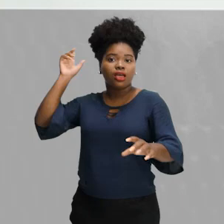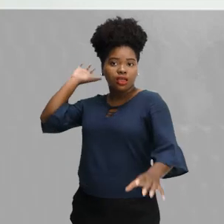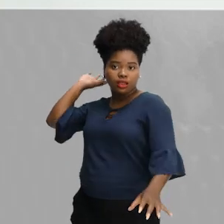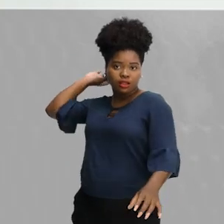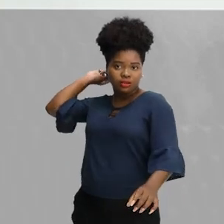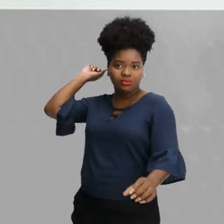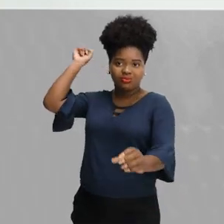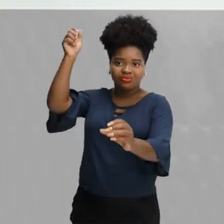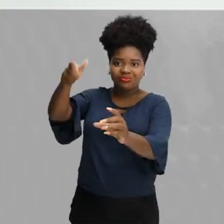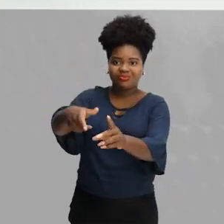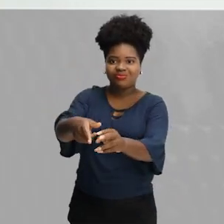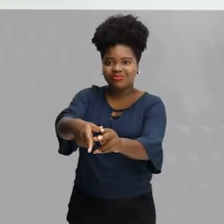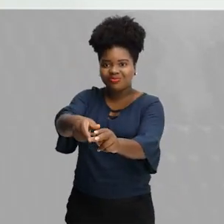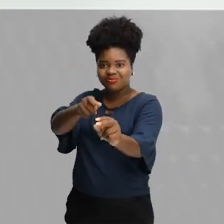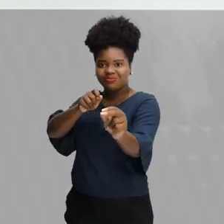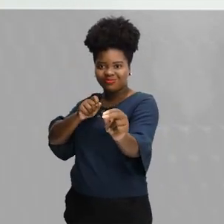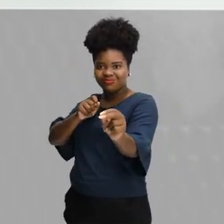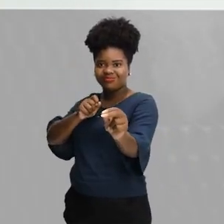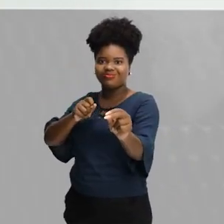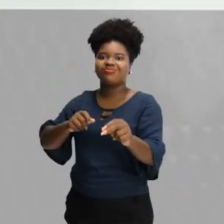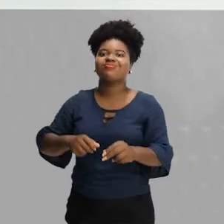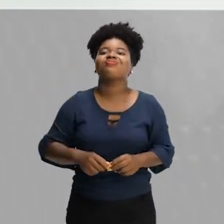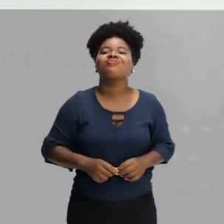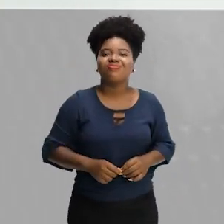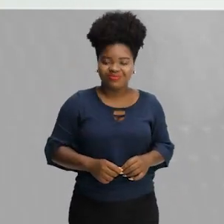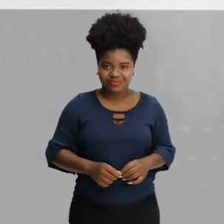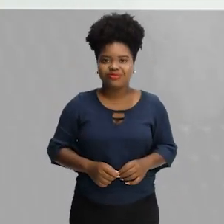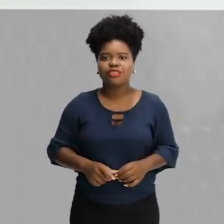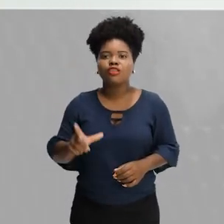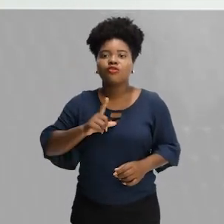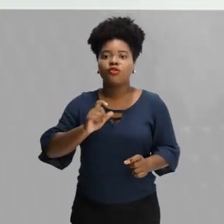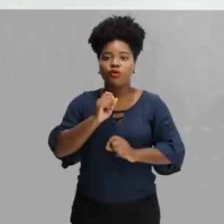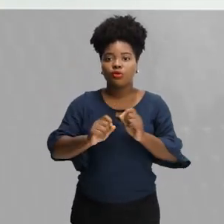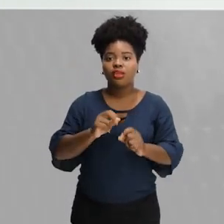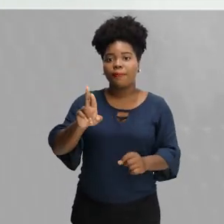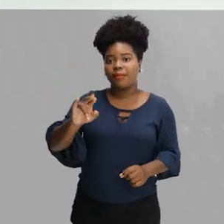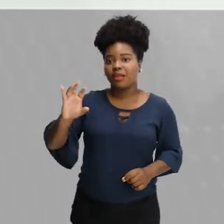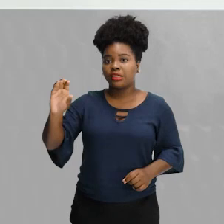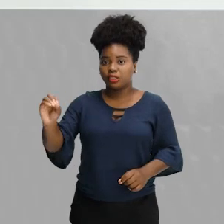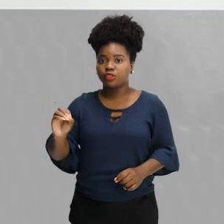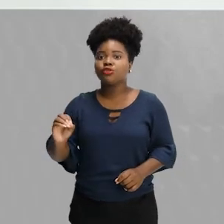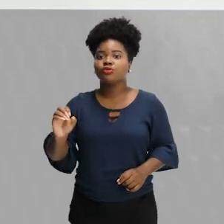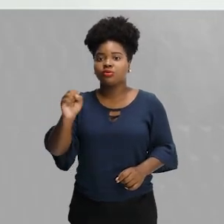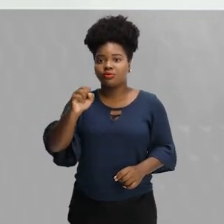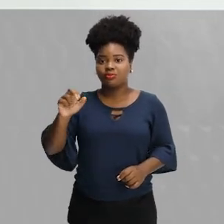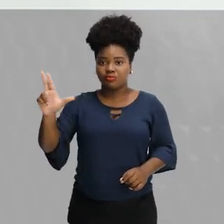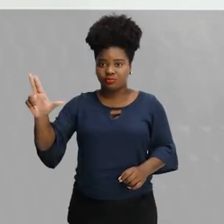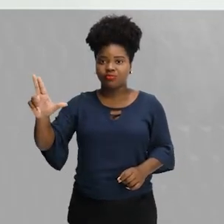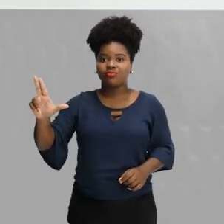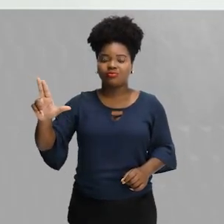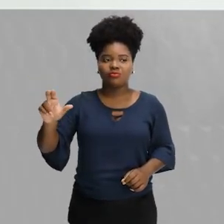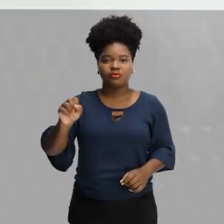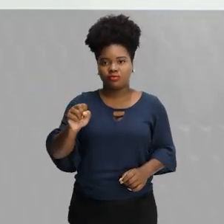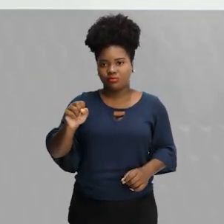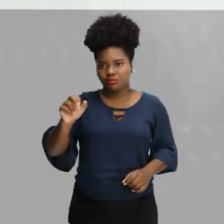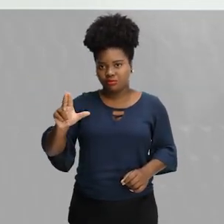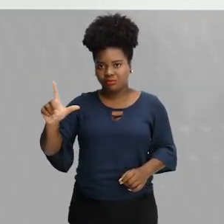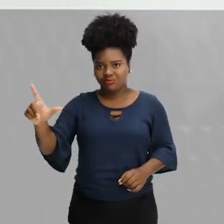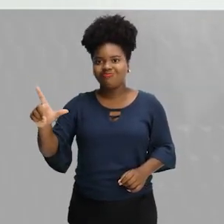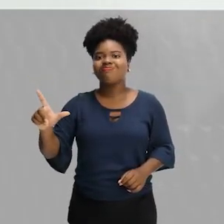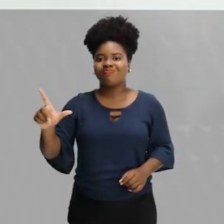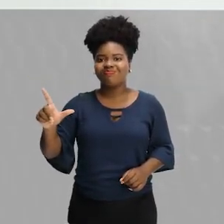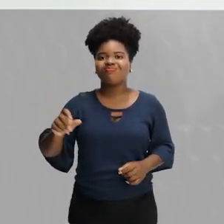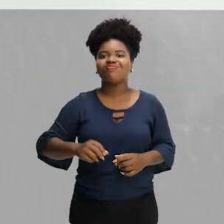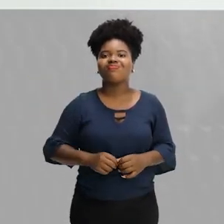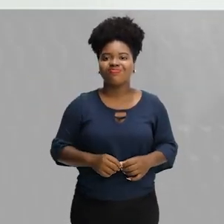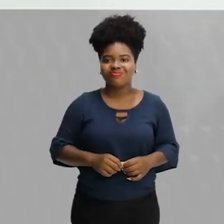extremo sul do Brasil, Rio Grande do Sul, nessa época do ano, por exemplo, que você está assistindo aqui a esta aula, lá eles estão bem diferentes